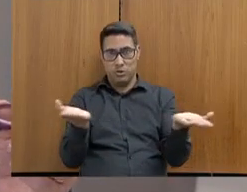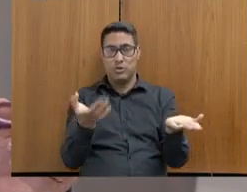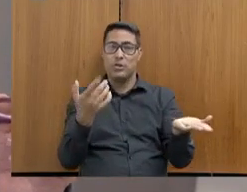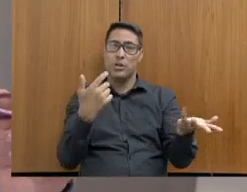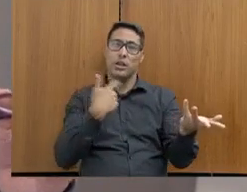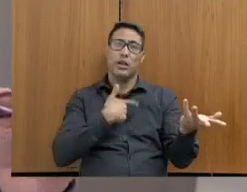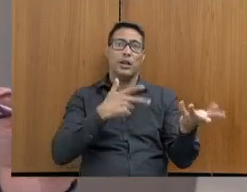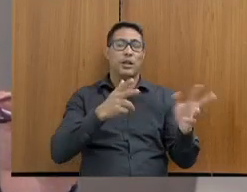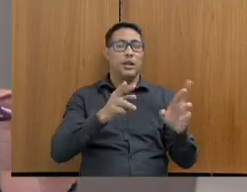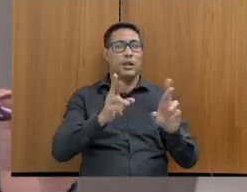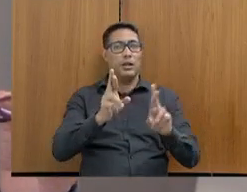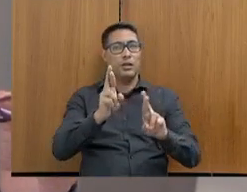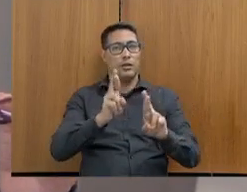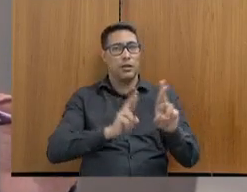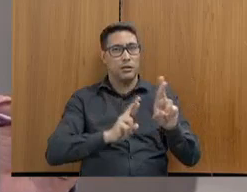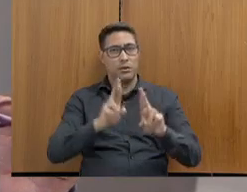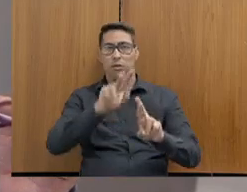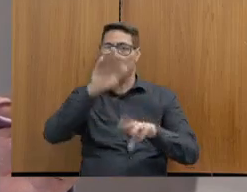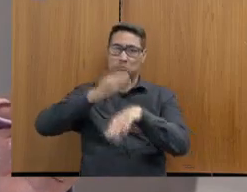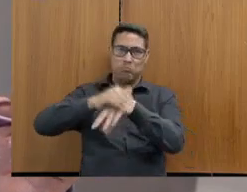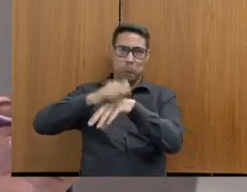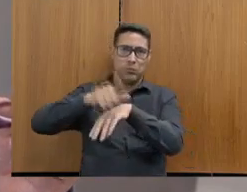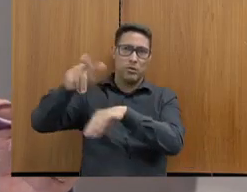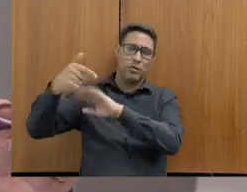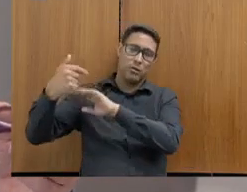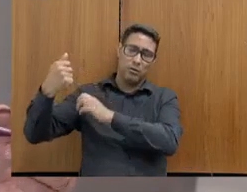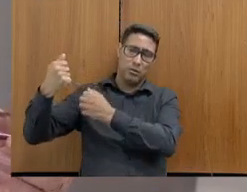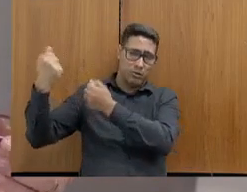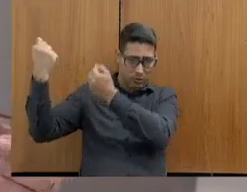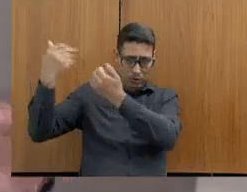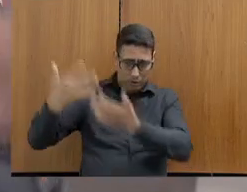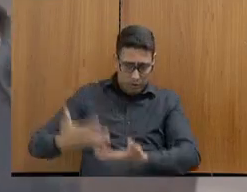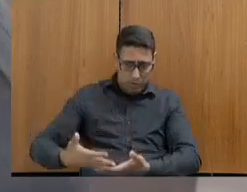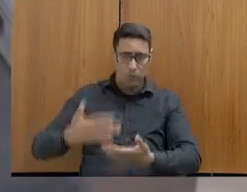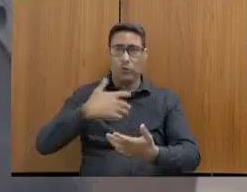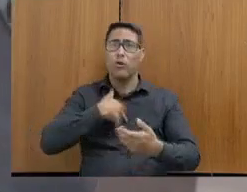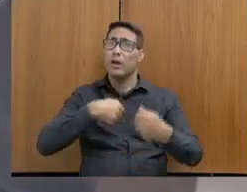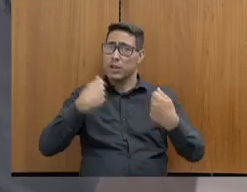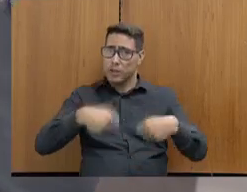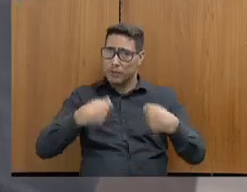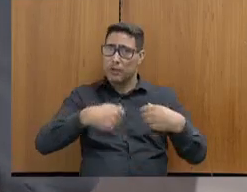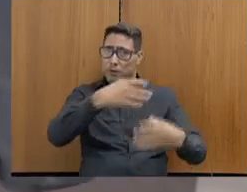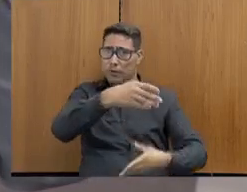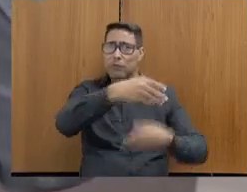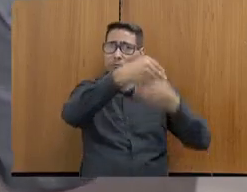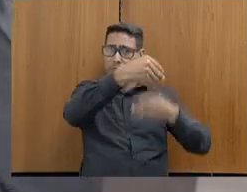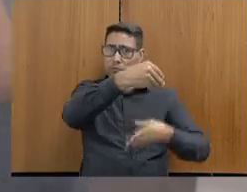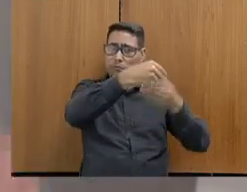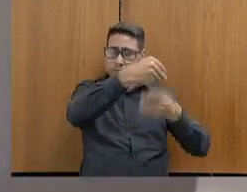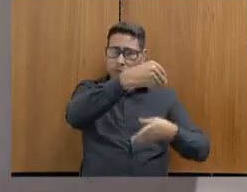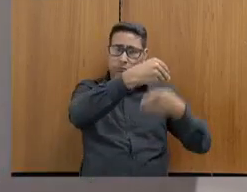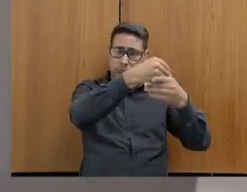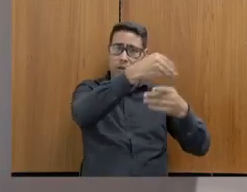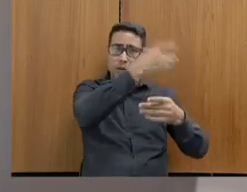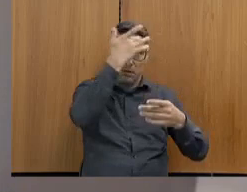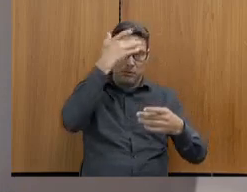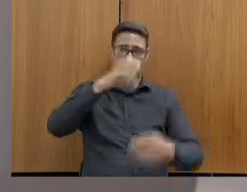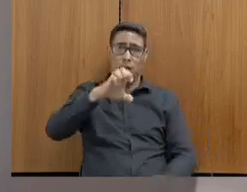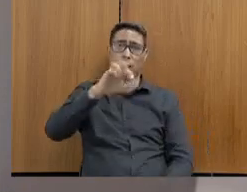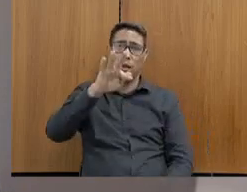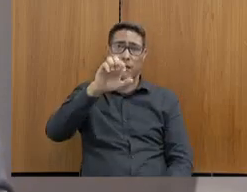questão é que o senhor colocou né de recomposição do efetivo evidentemente né que